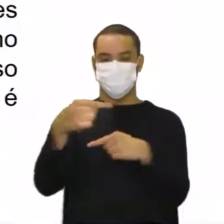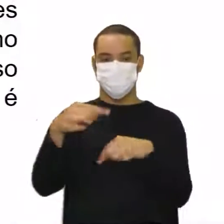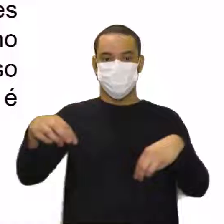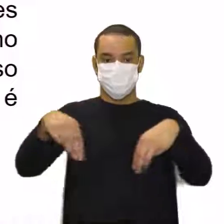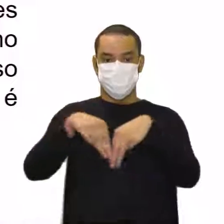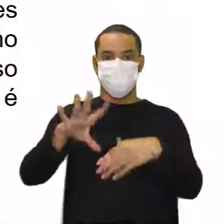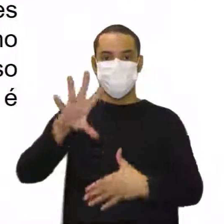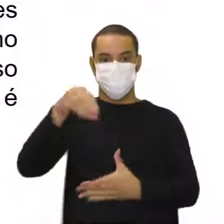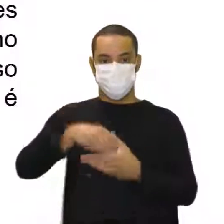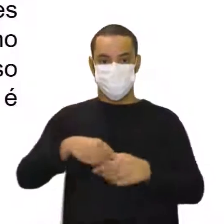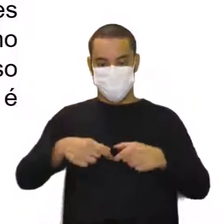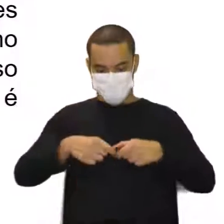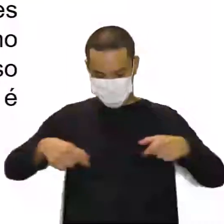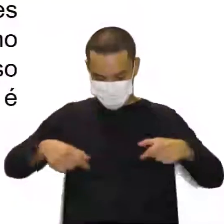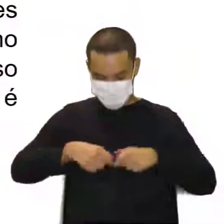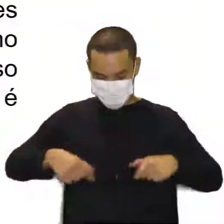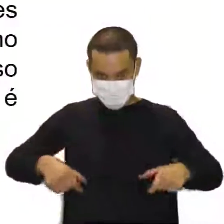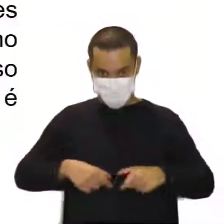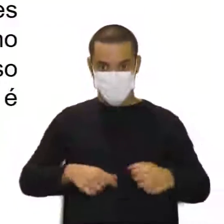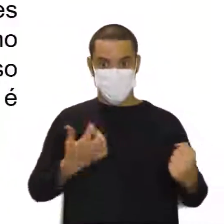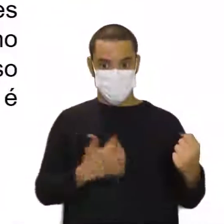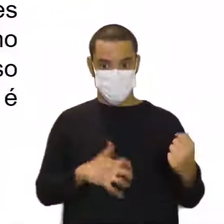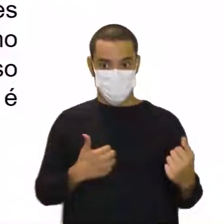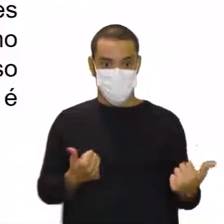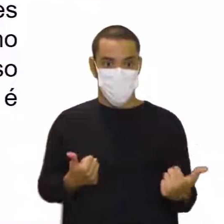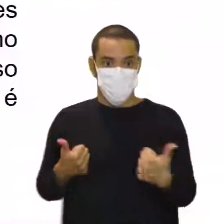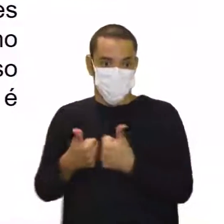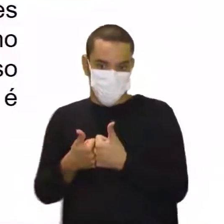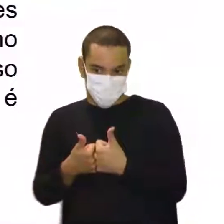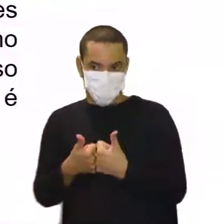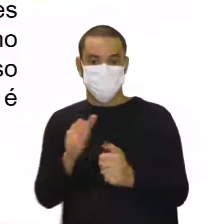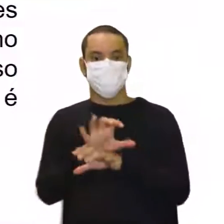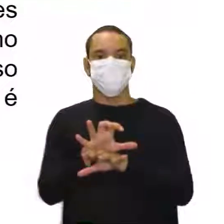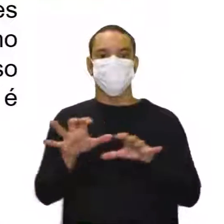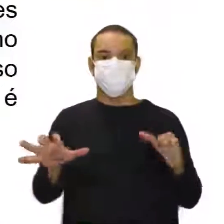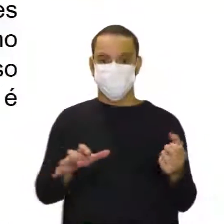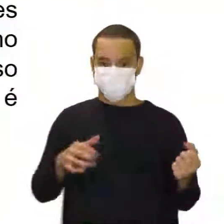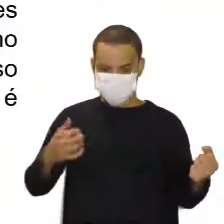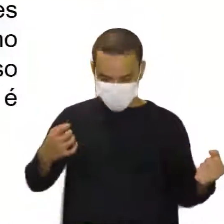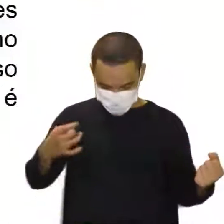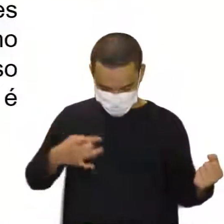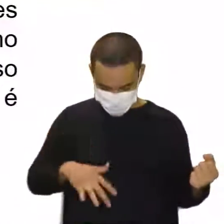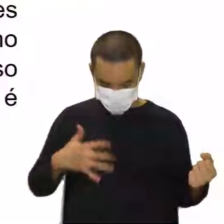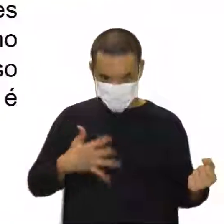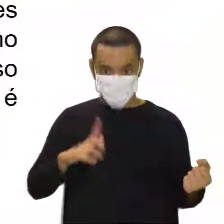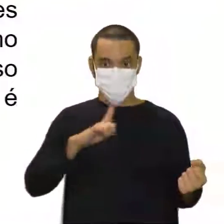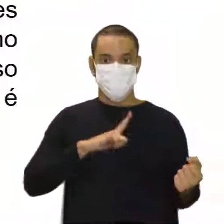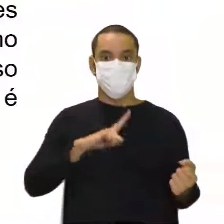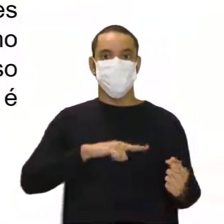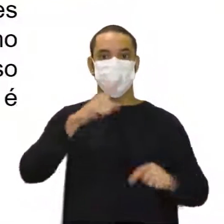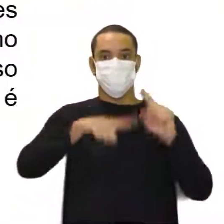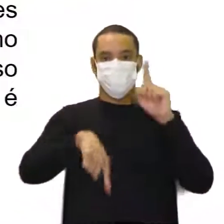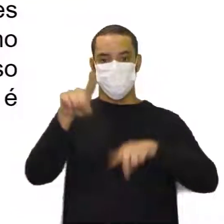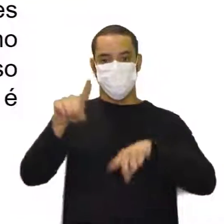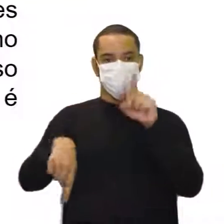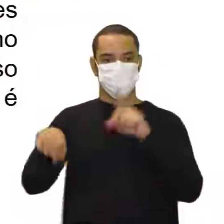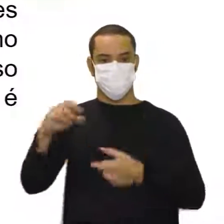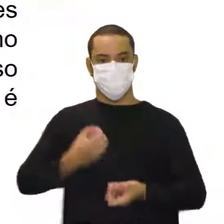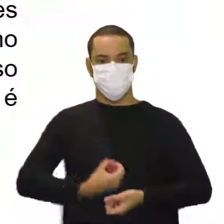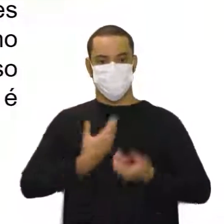da guitarra que está próxima a ele. Assim, quando a corda é tocada, as oscilações